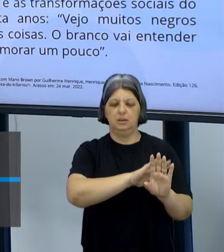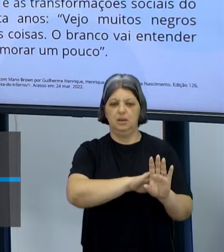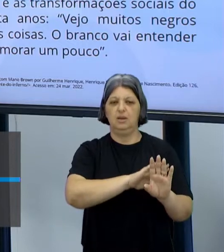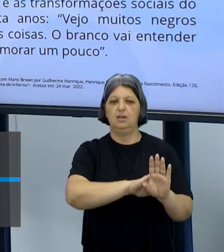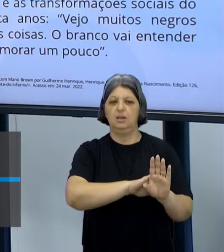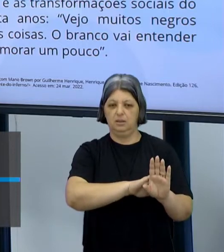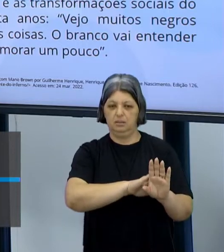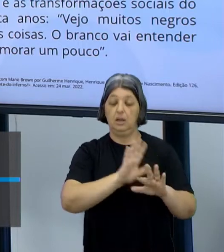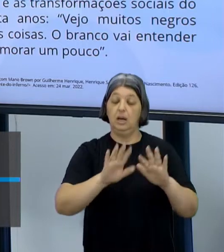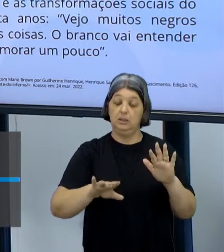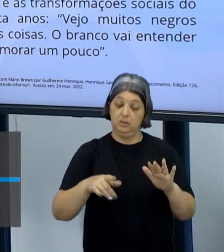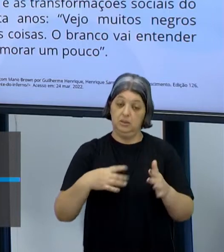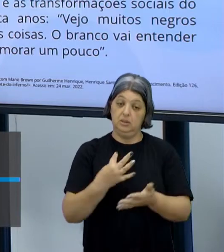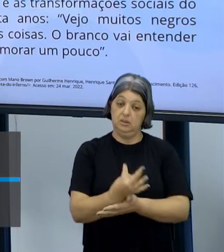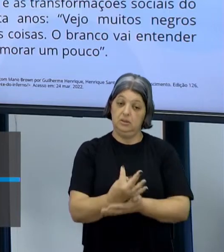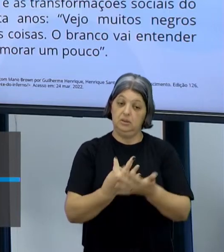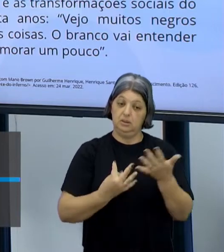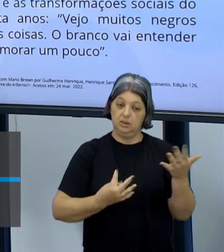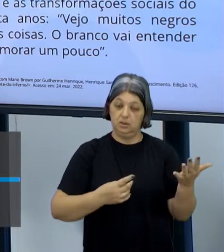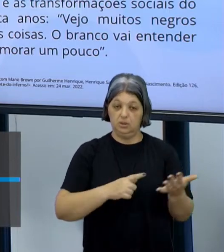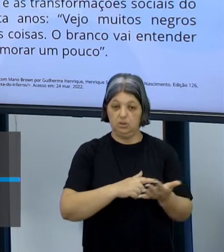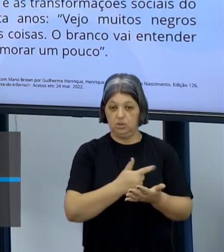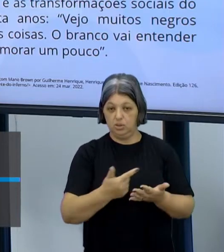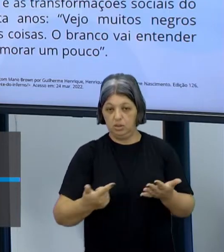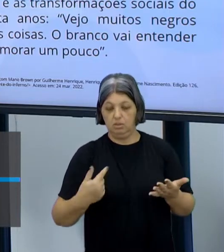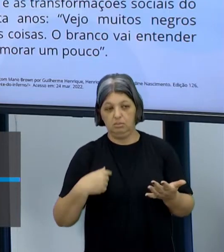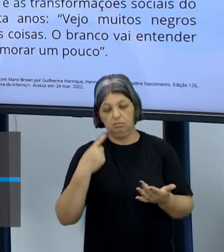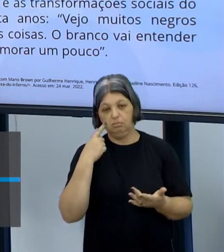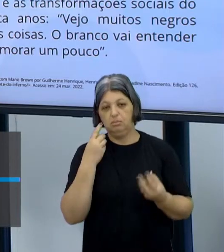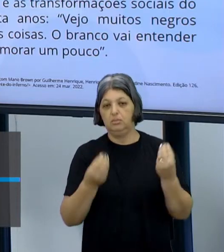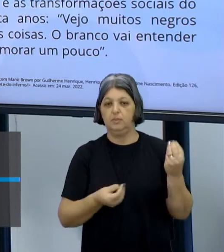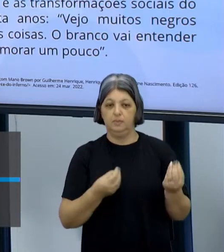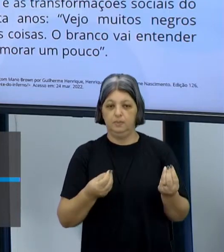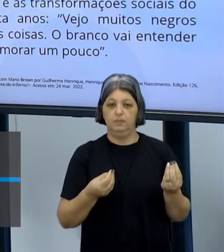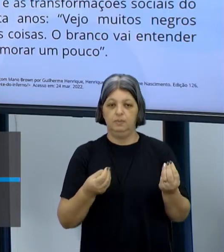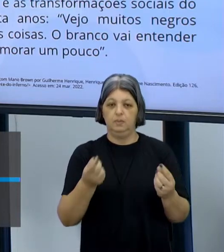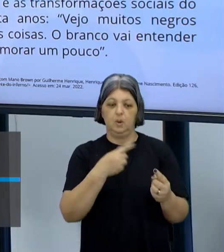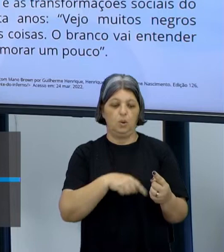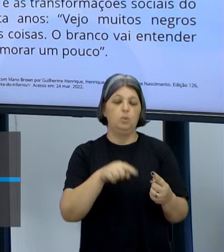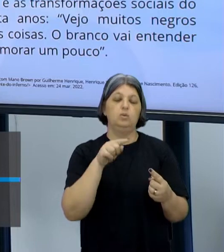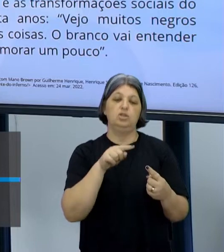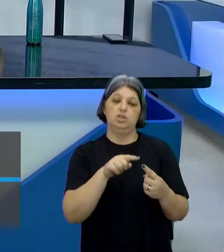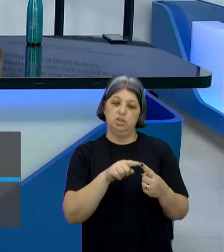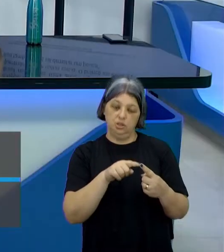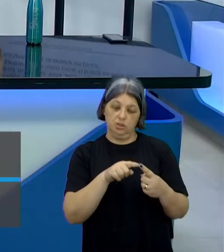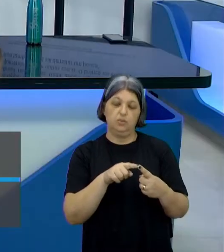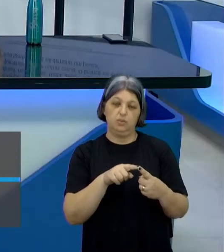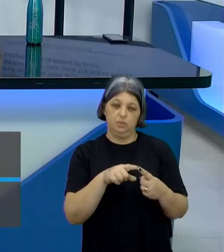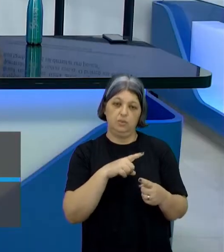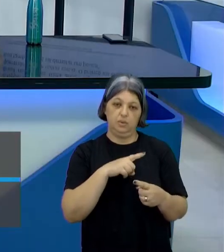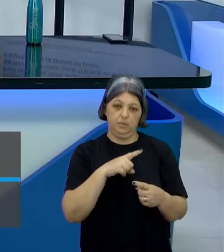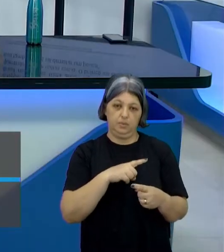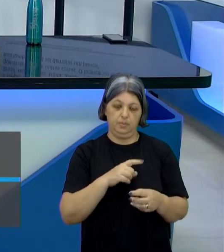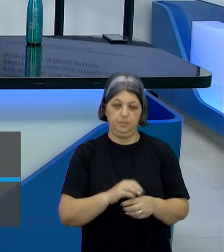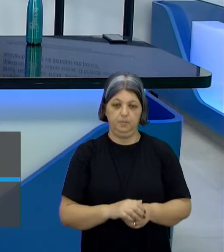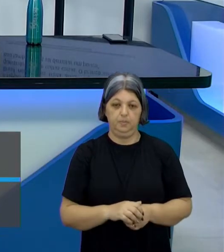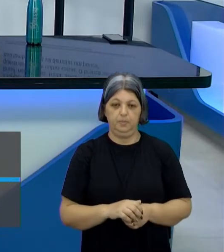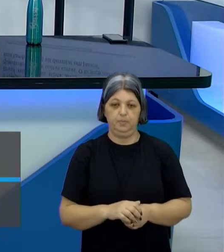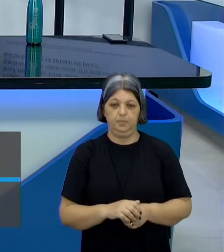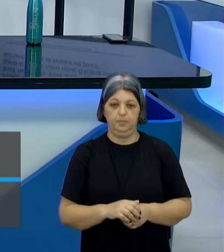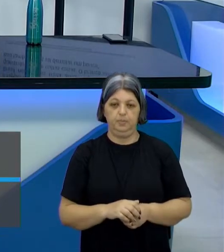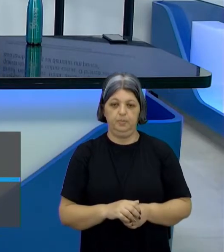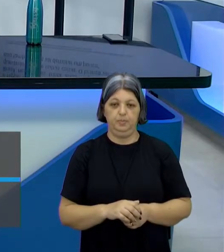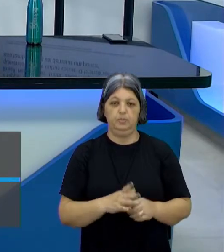falamos, os textos jornalísticos, a intenção é de que eles sejam aí o mais objetivo possível, né? Que